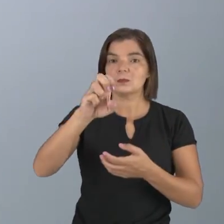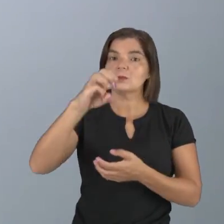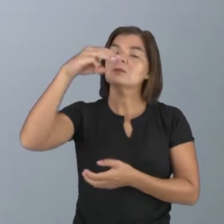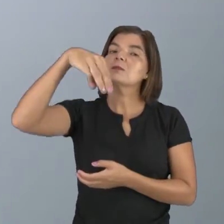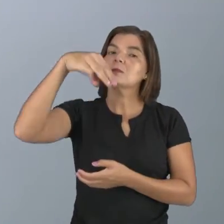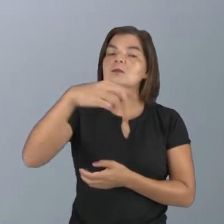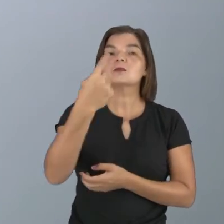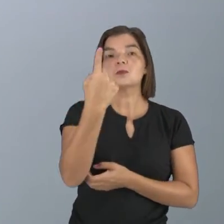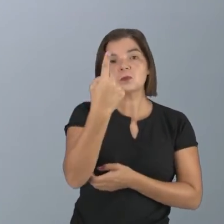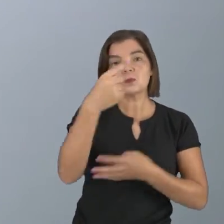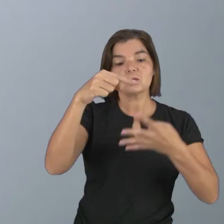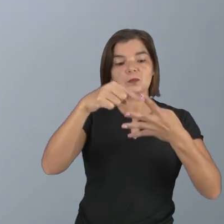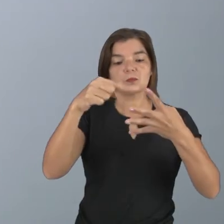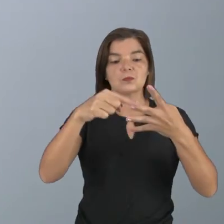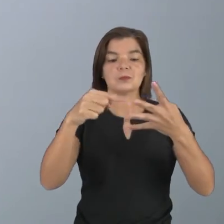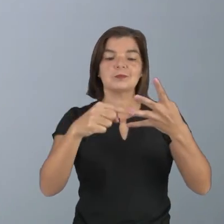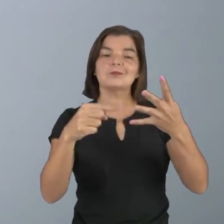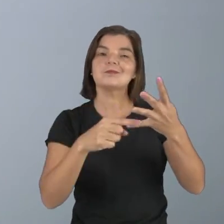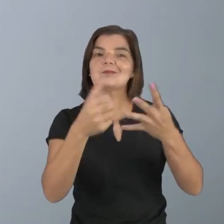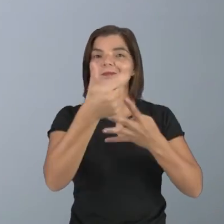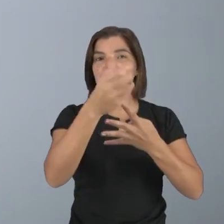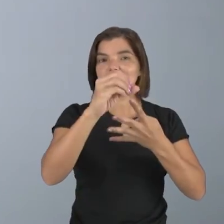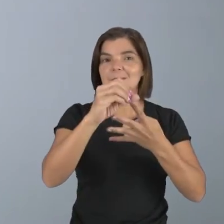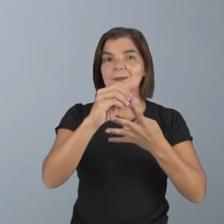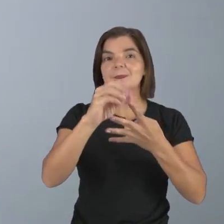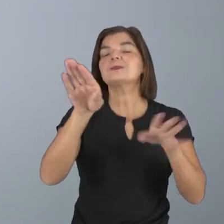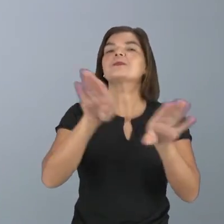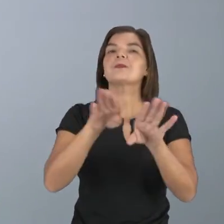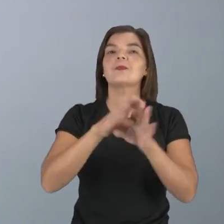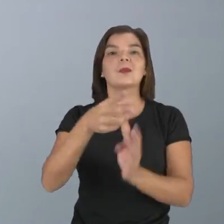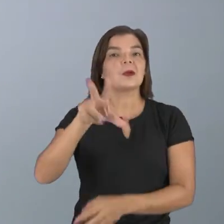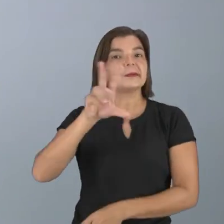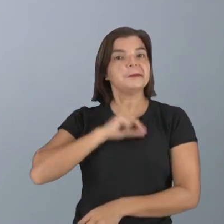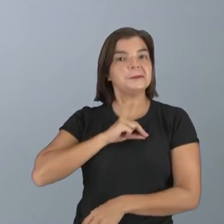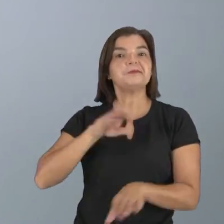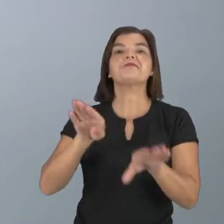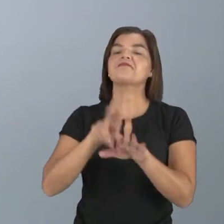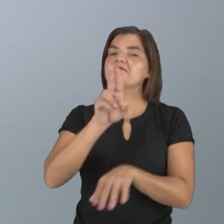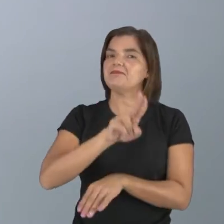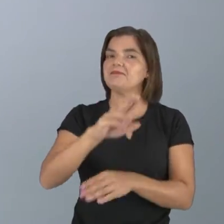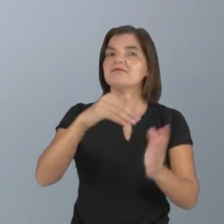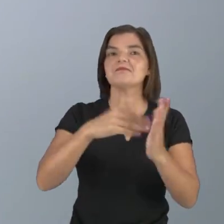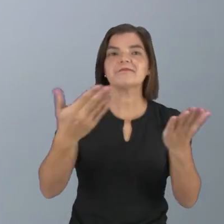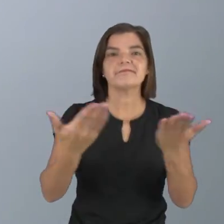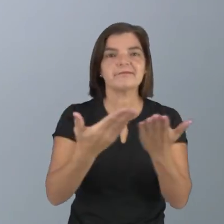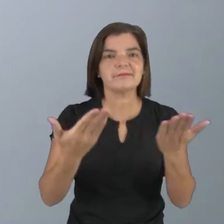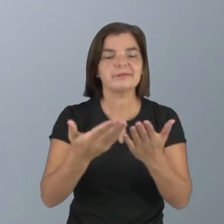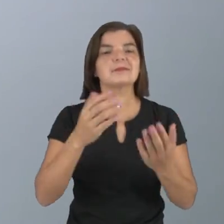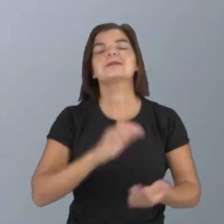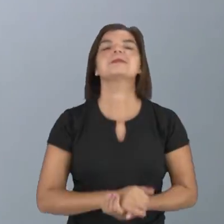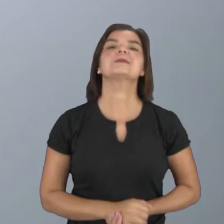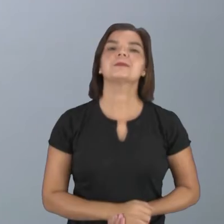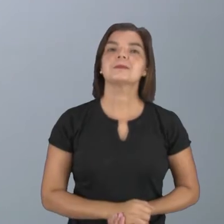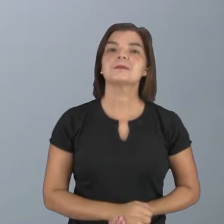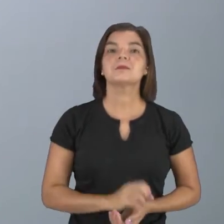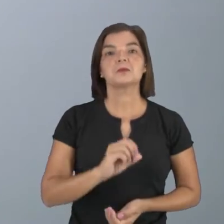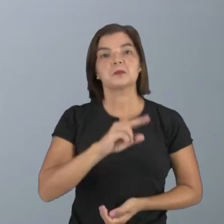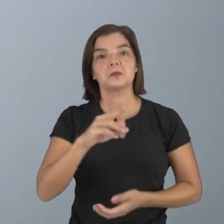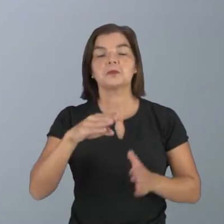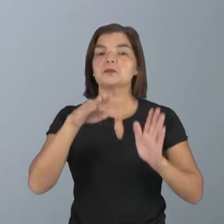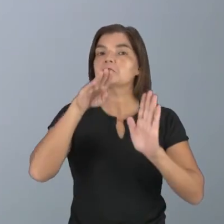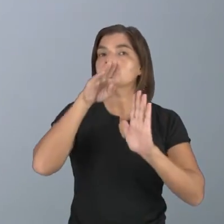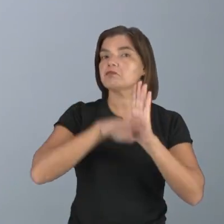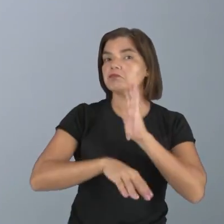um quarto de 60 minutos. Lá na Espanha, eles utilizam muito até hoje essa expressão, y cuarto, certo? Ou